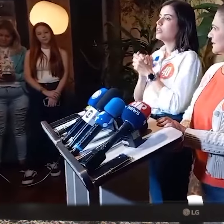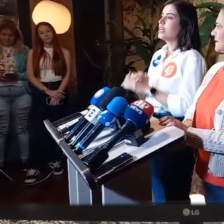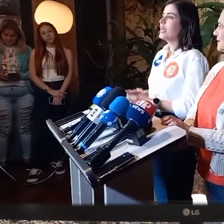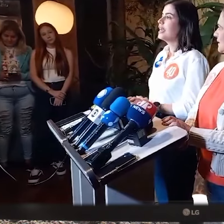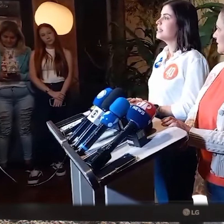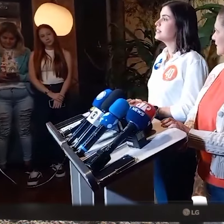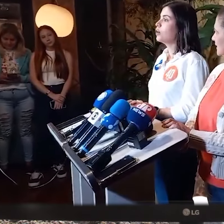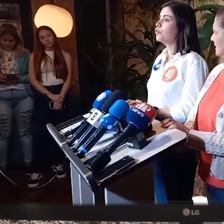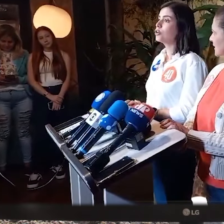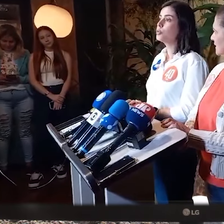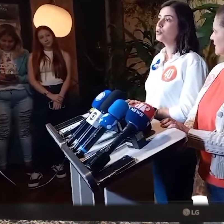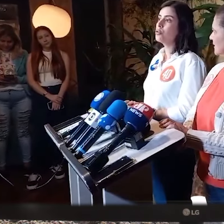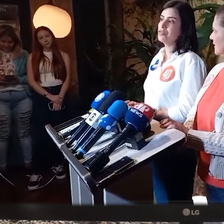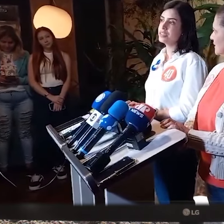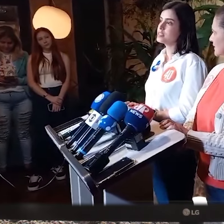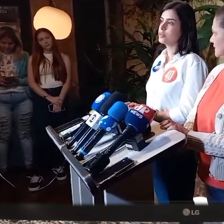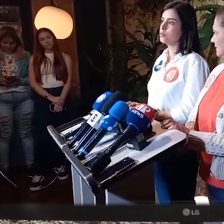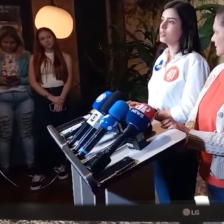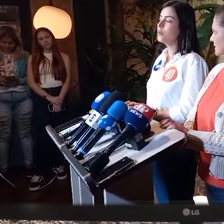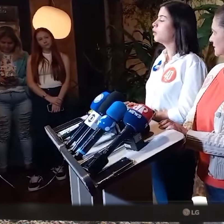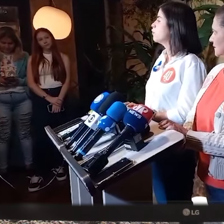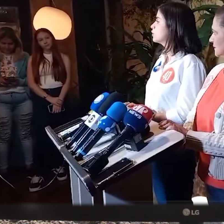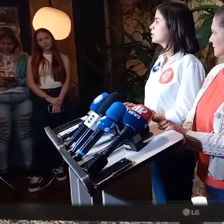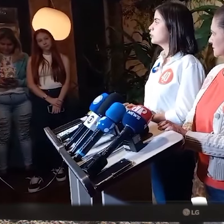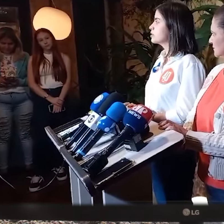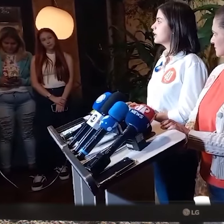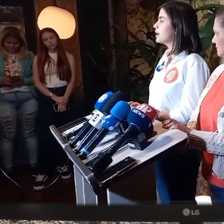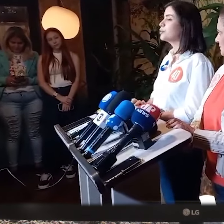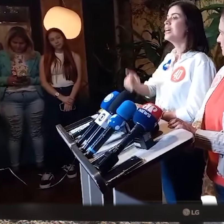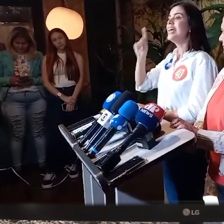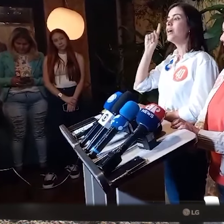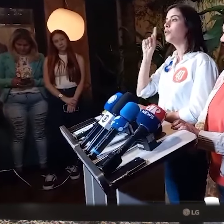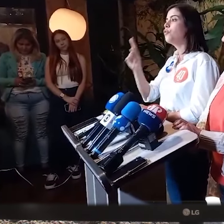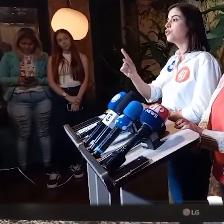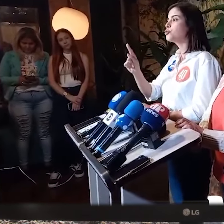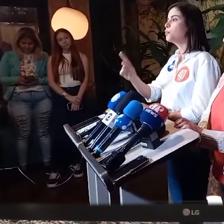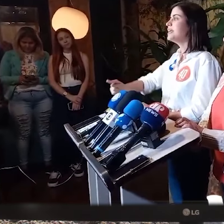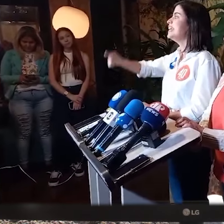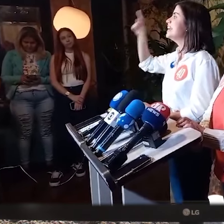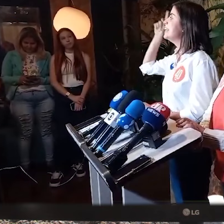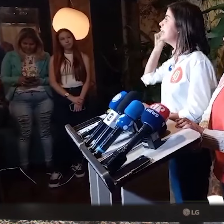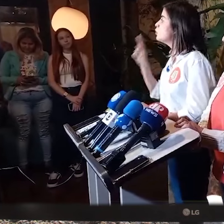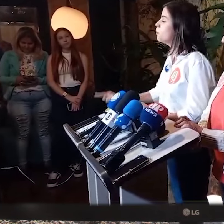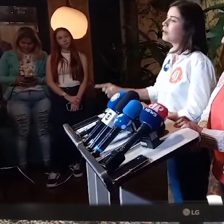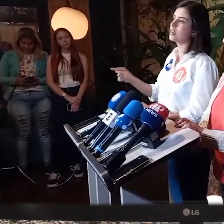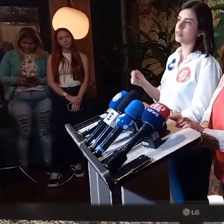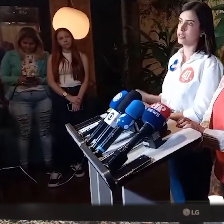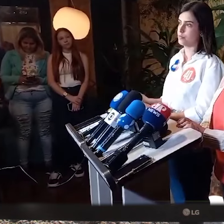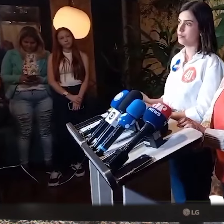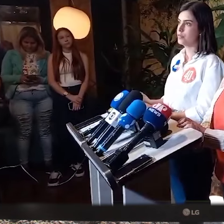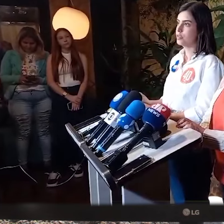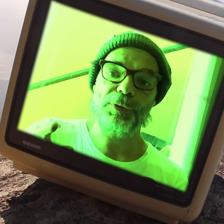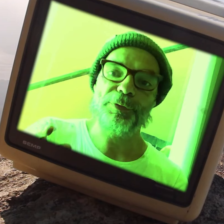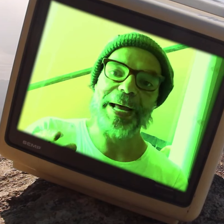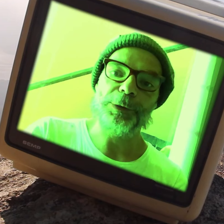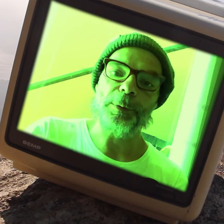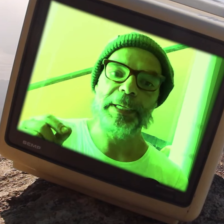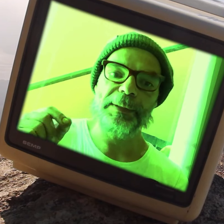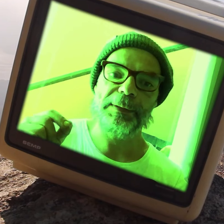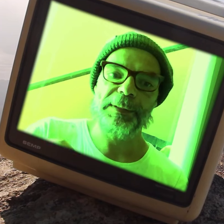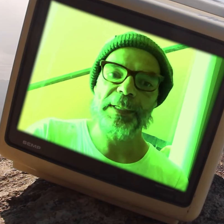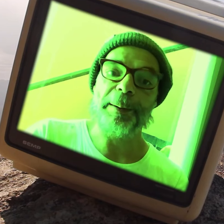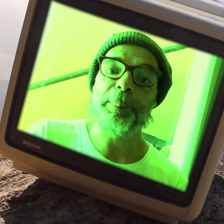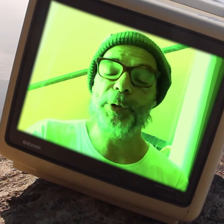Prosseguindo, esse é um voto por convicção, não é um voto negociado. Eu não vou subir em nenhum palanque. De